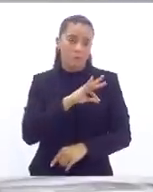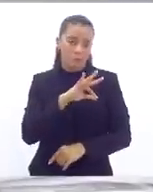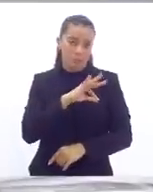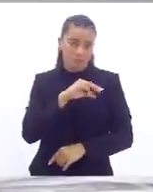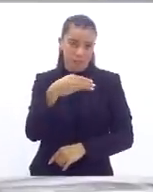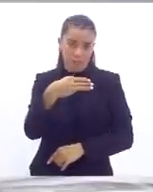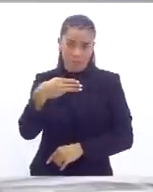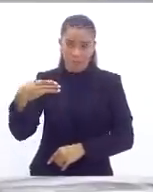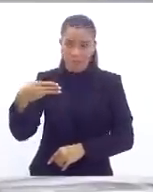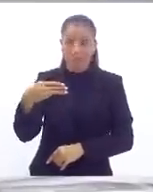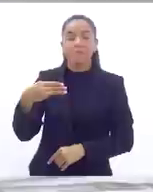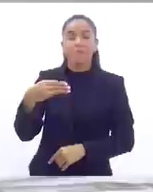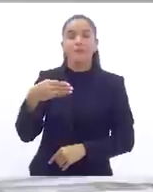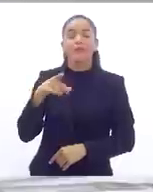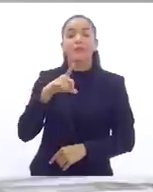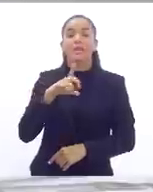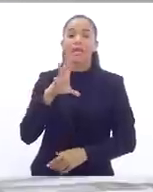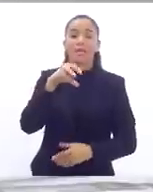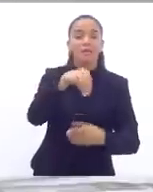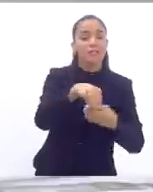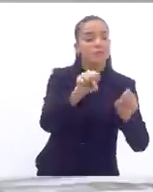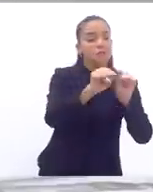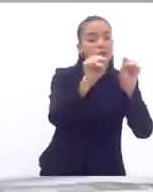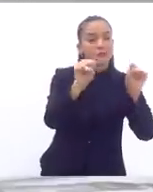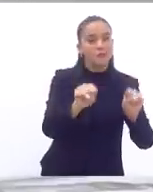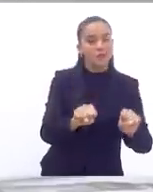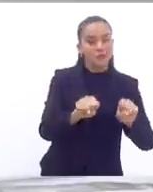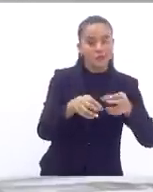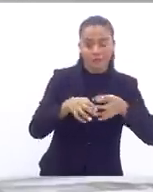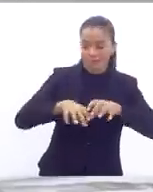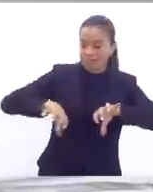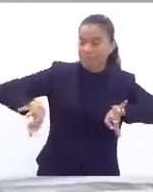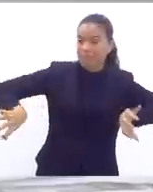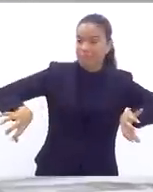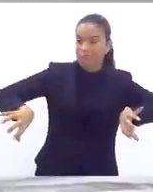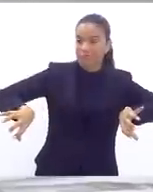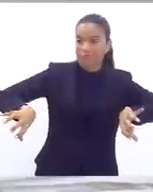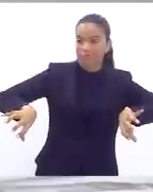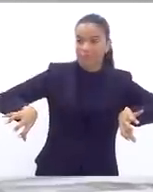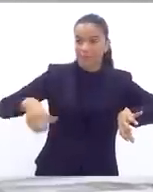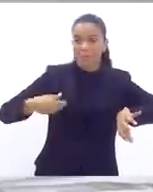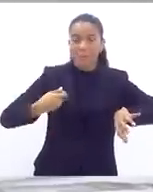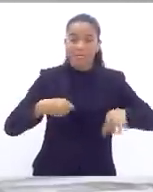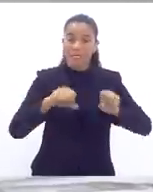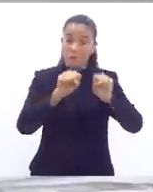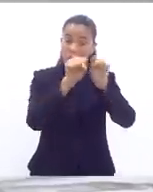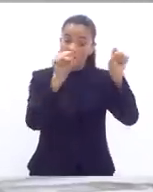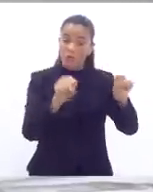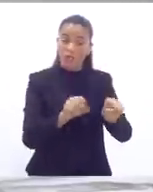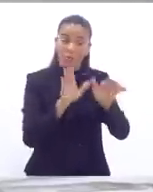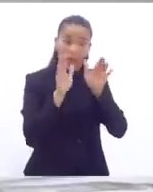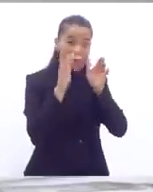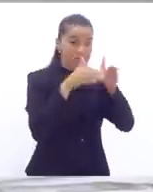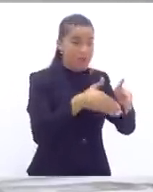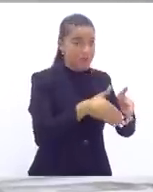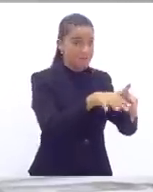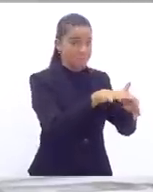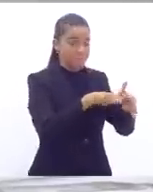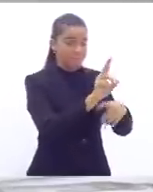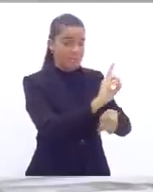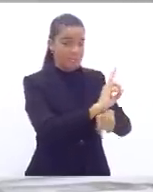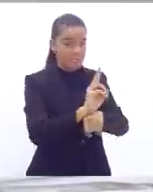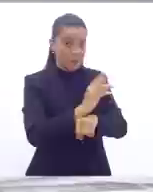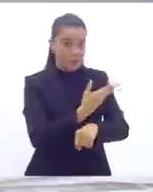estão num sistema aparteado tem que ser um sistema específico para eles né